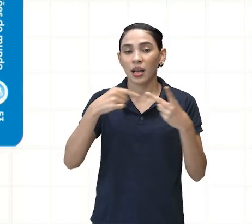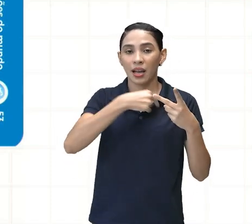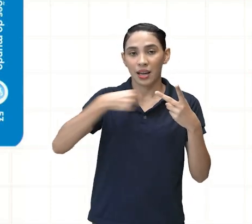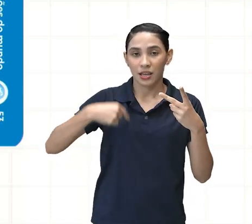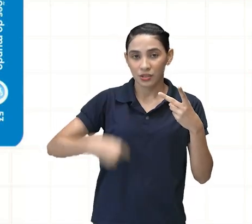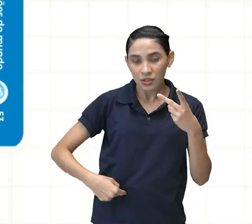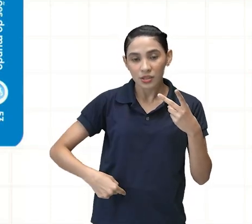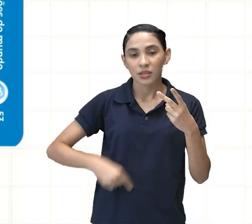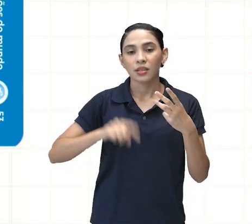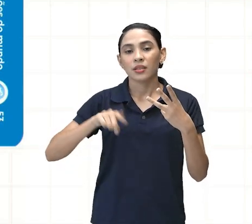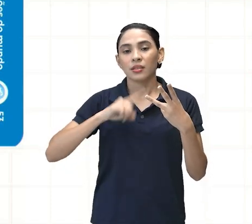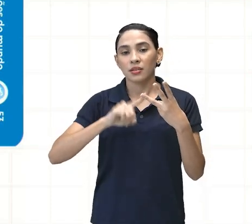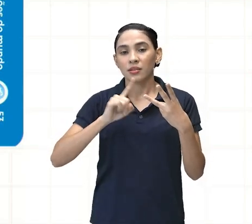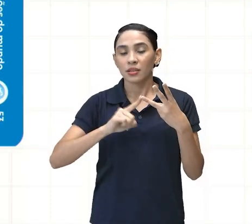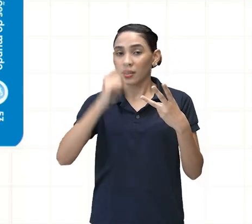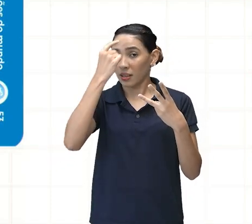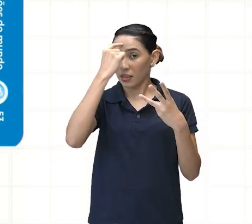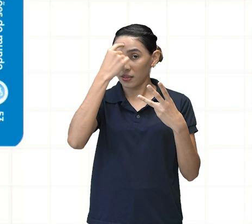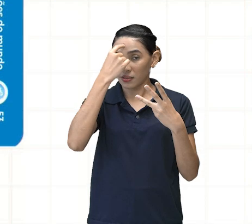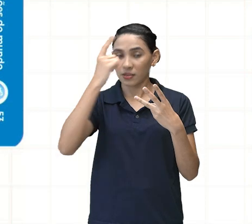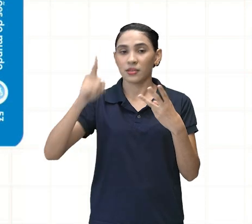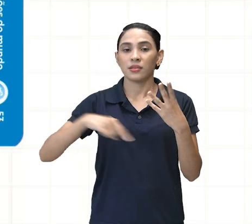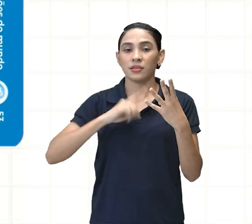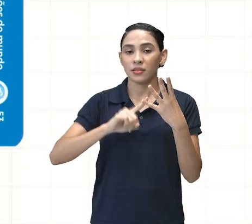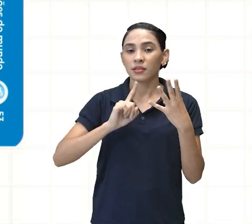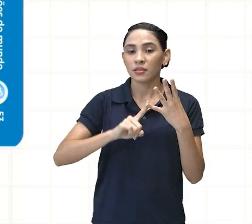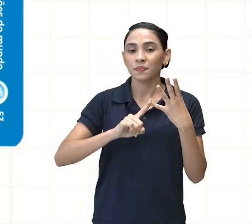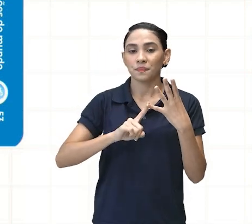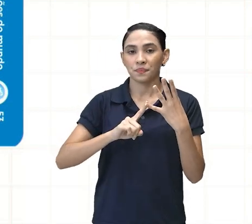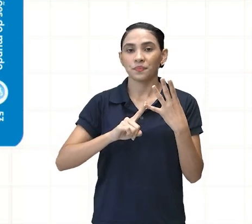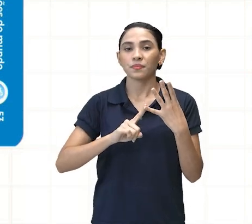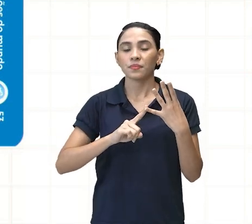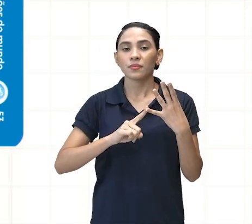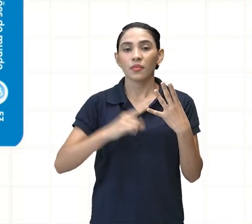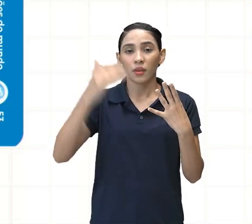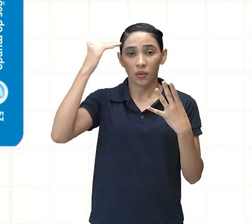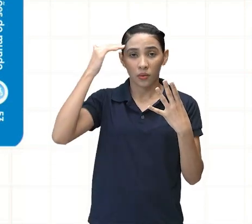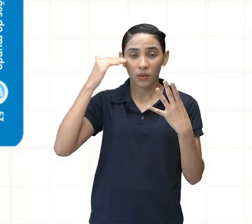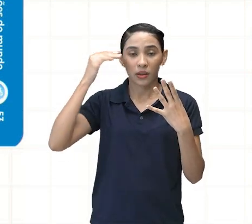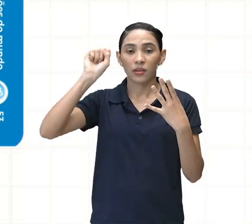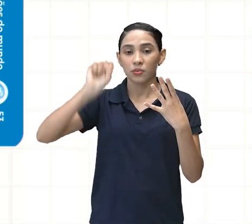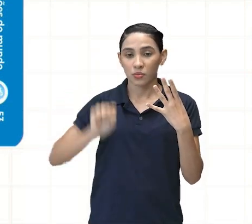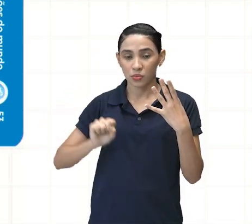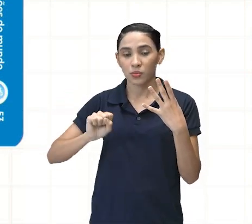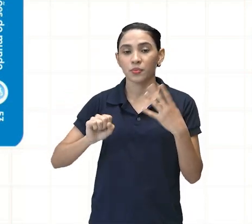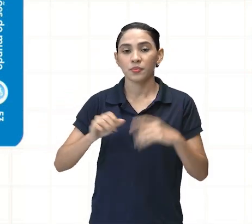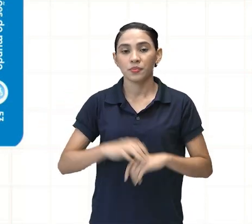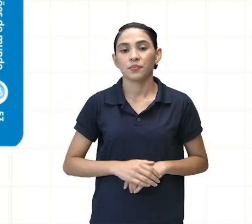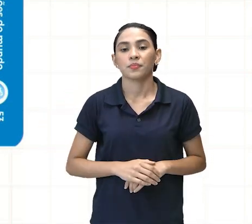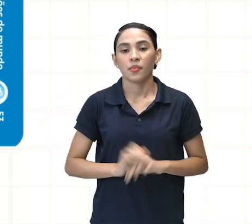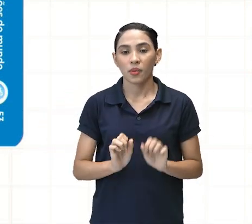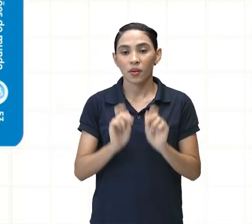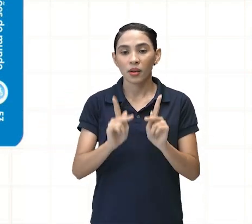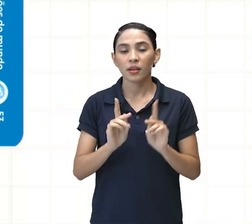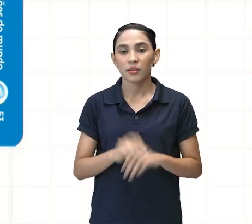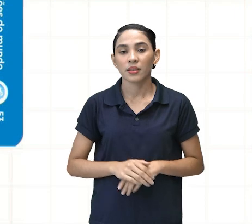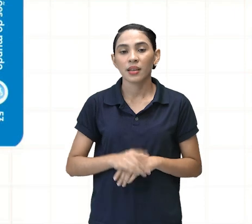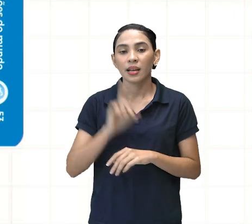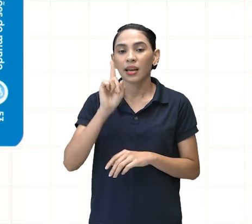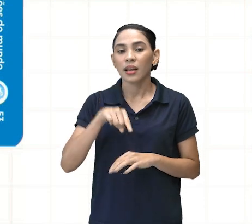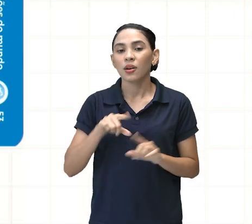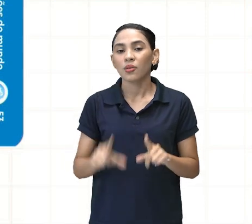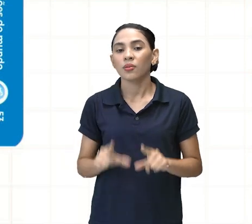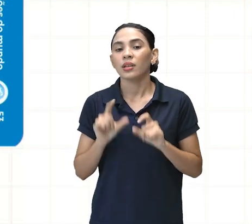China, a Índia e a Coreia do Sul, tá certo? Que já vai